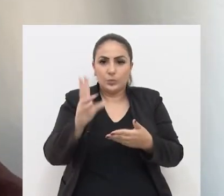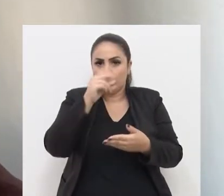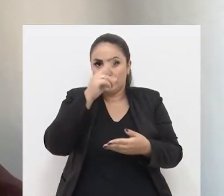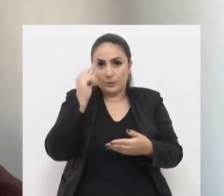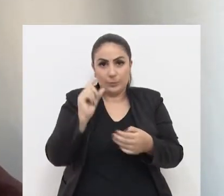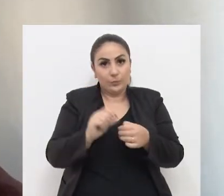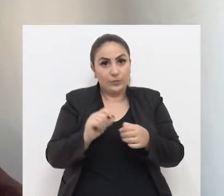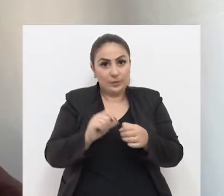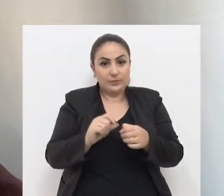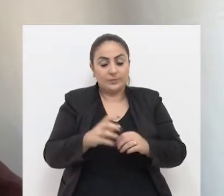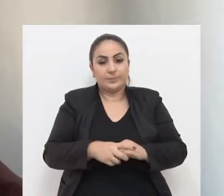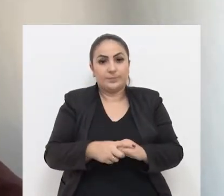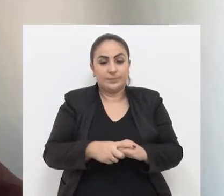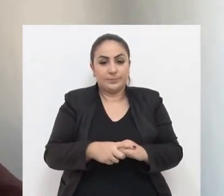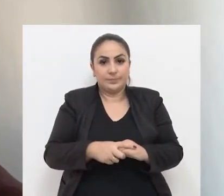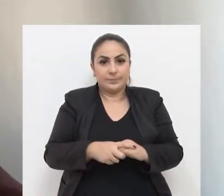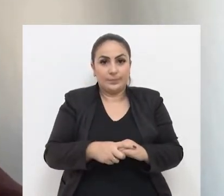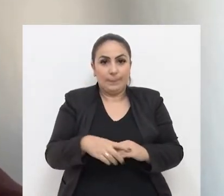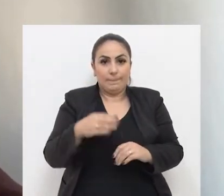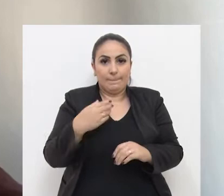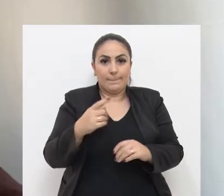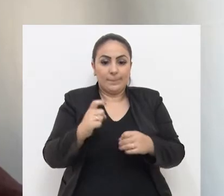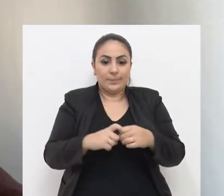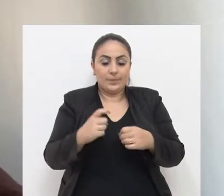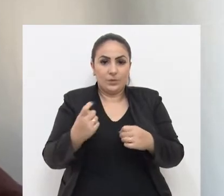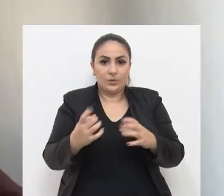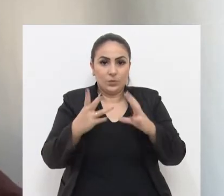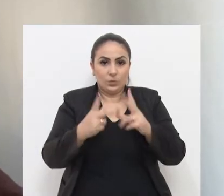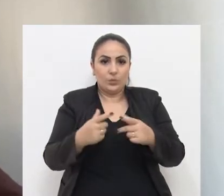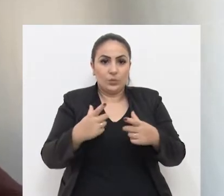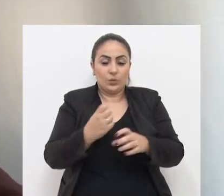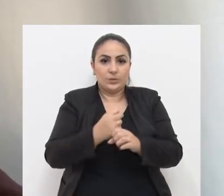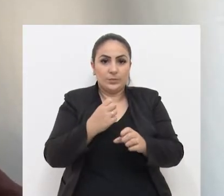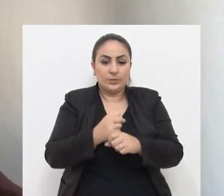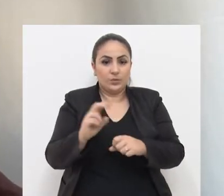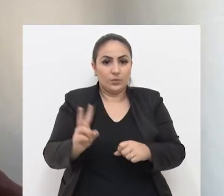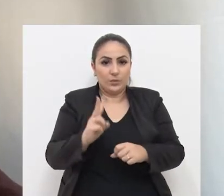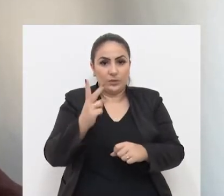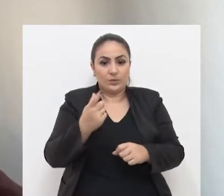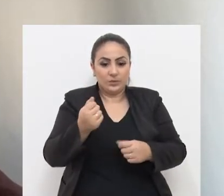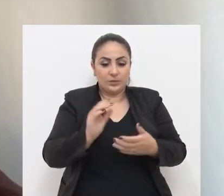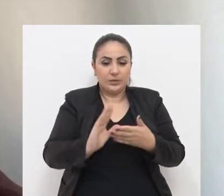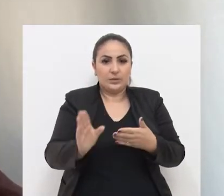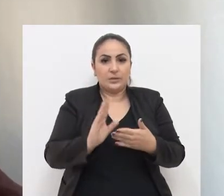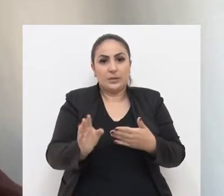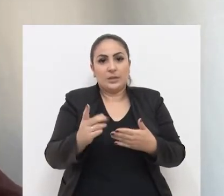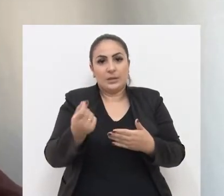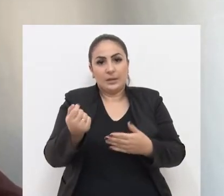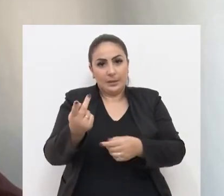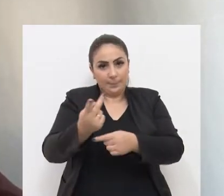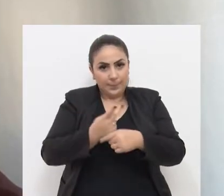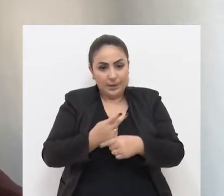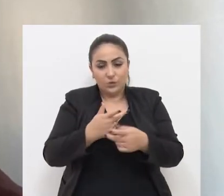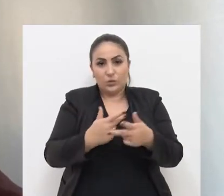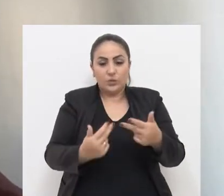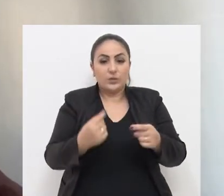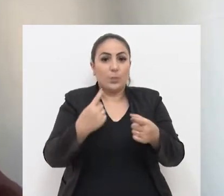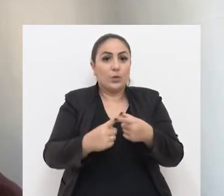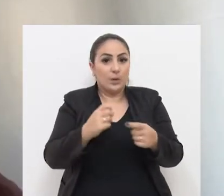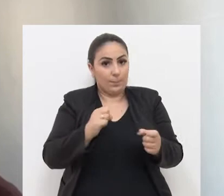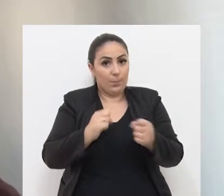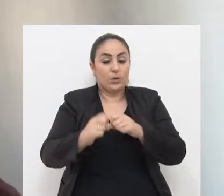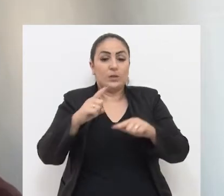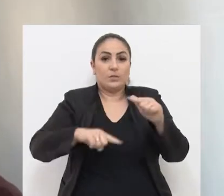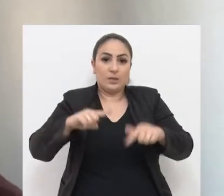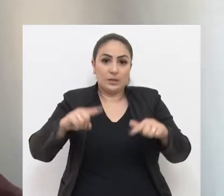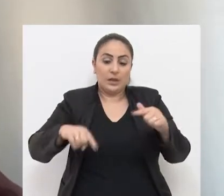que o município faz, né, estão excluídos deste orçamento os valores de repasse, de empréstimos, enfim, porque isto